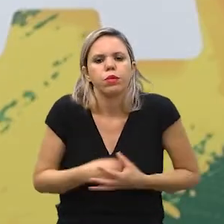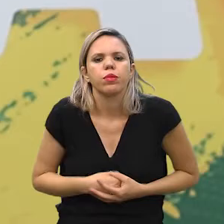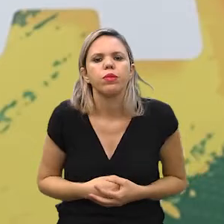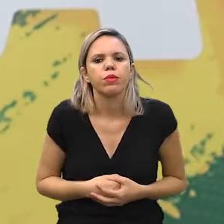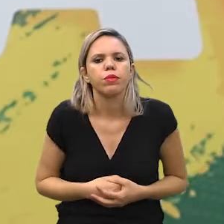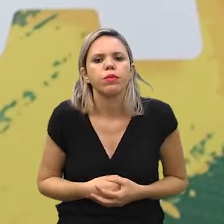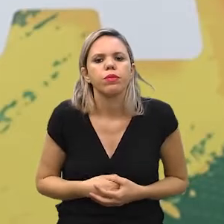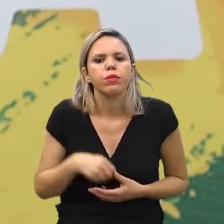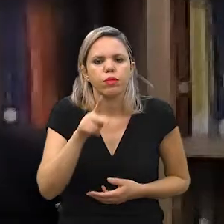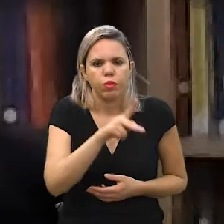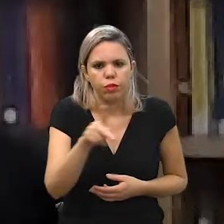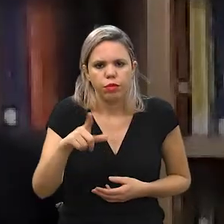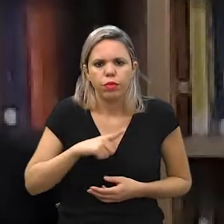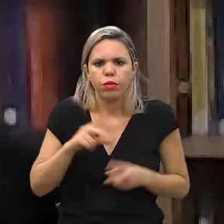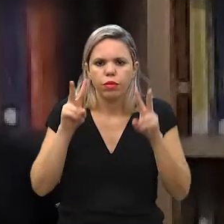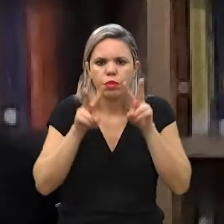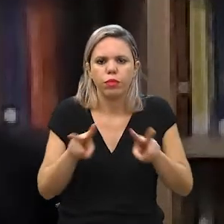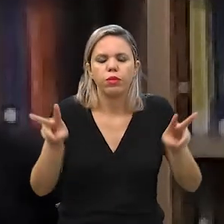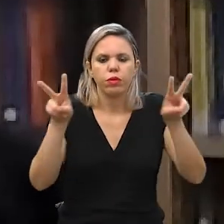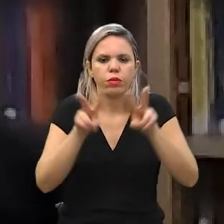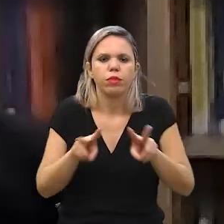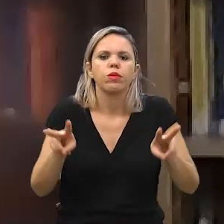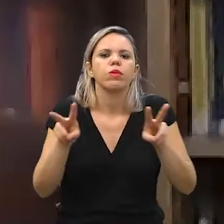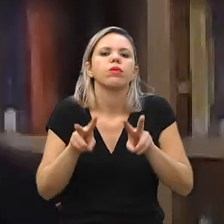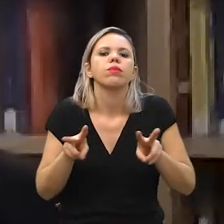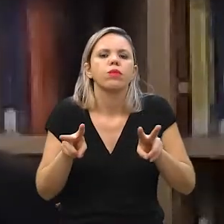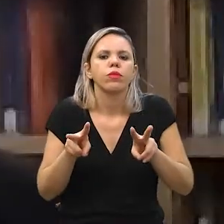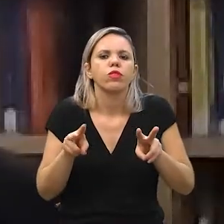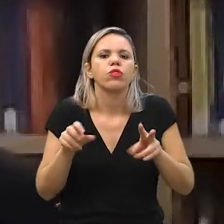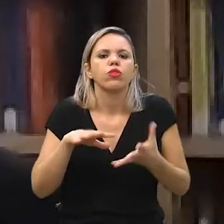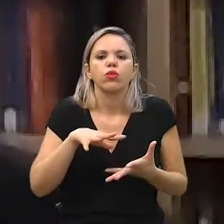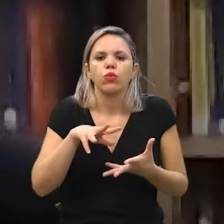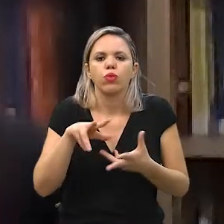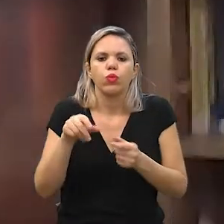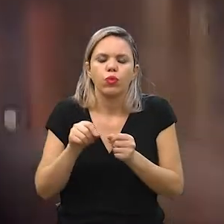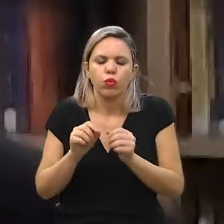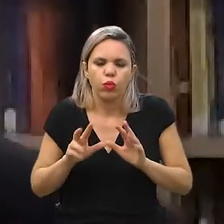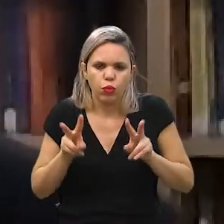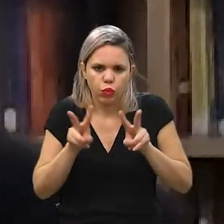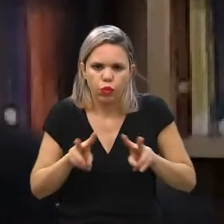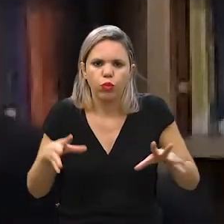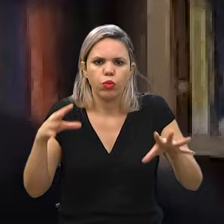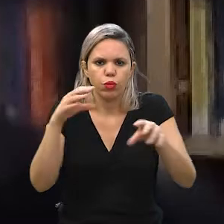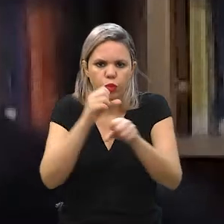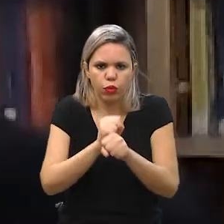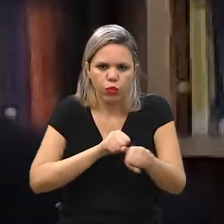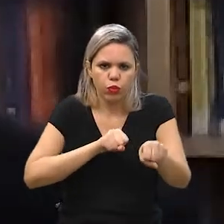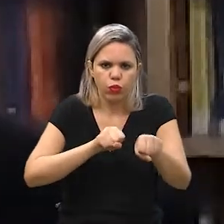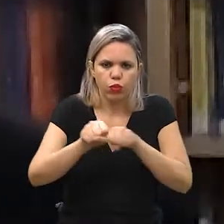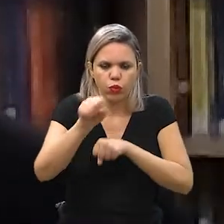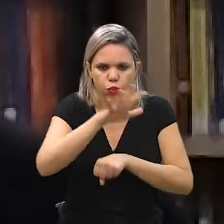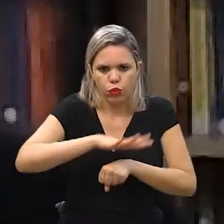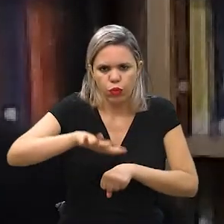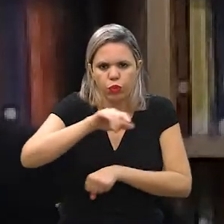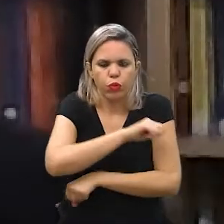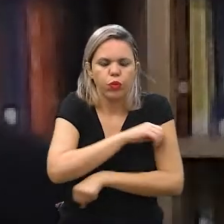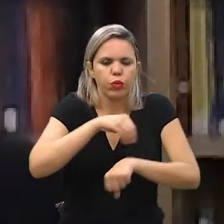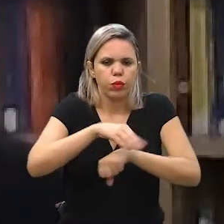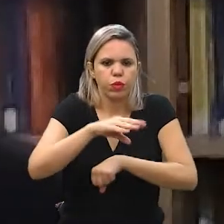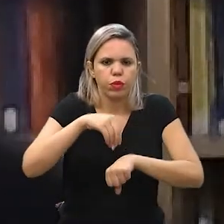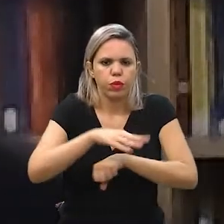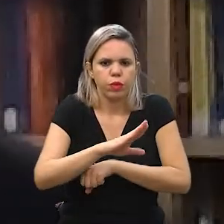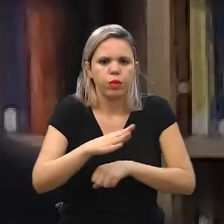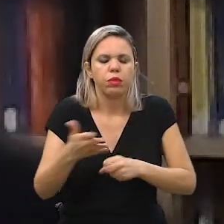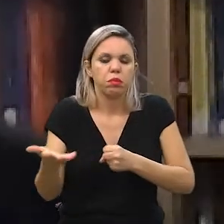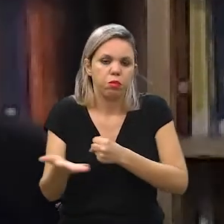Então, esse professor tem que ter uma visão, né, muito generalista, acaba dando uma formação mais generalista para o aluno,